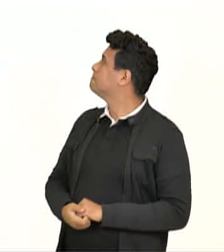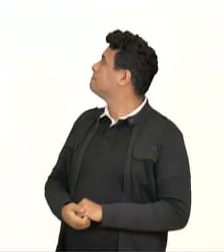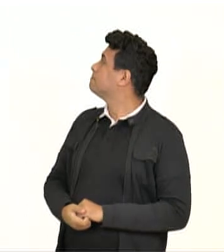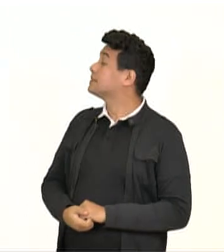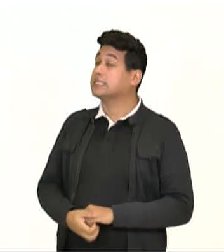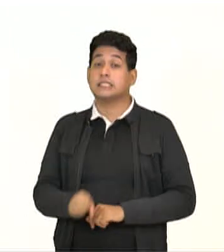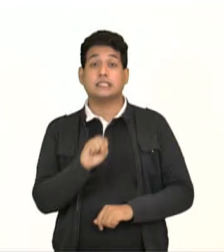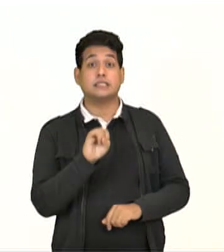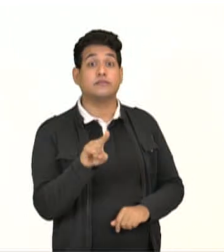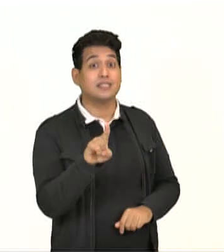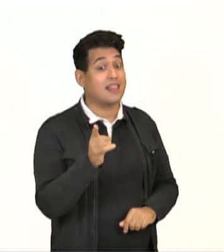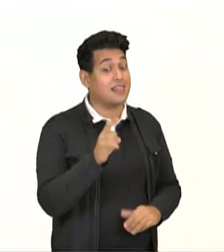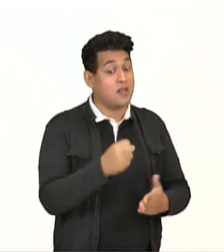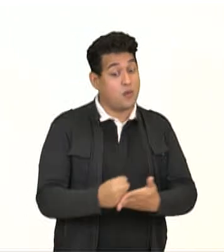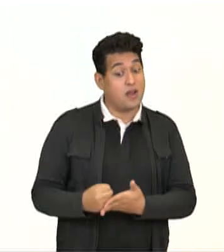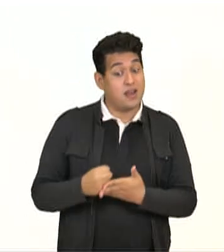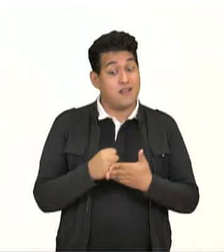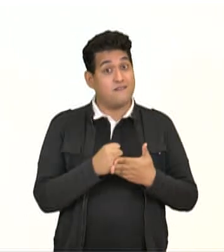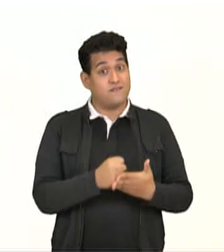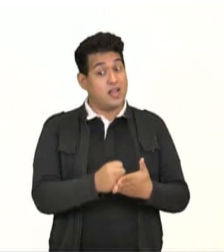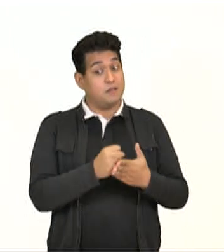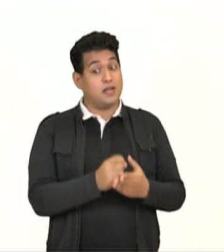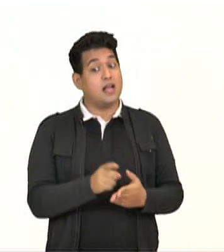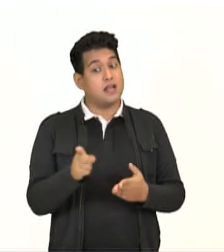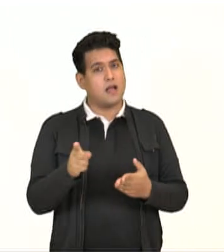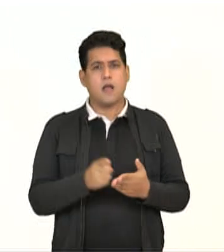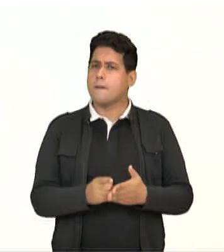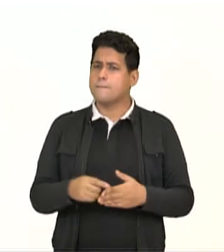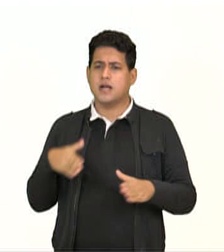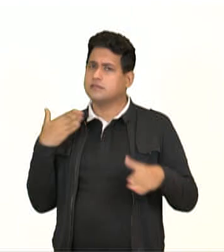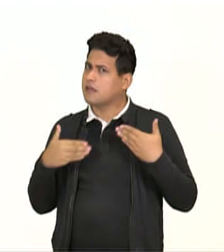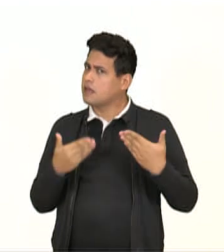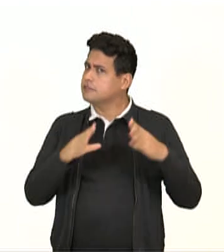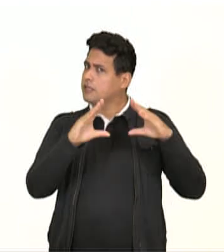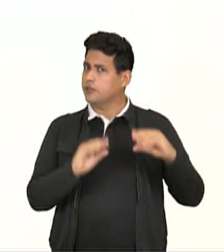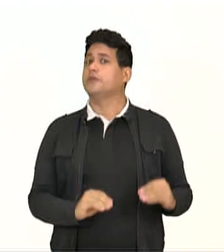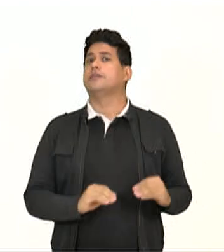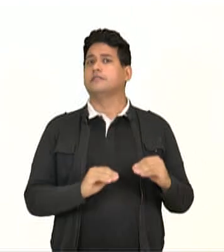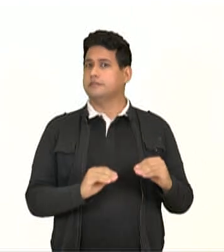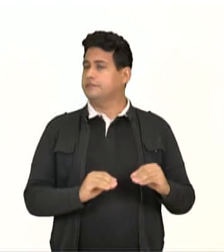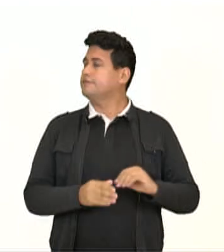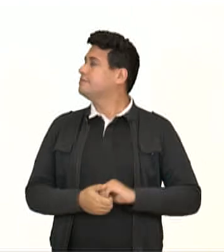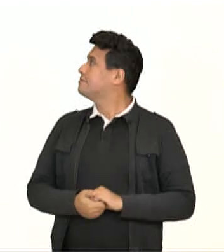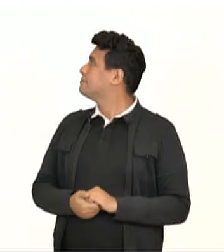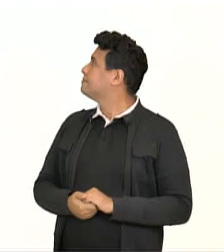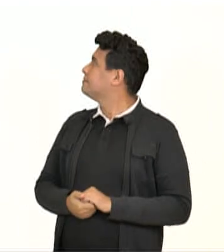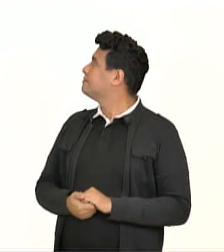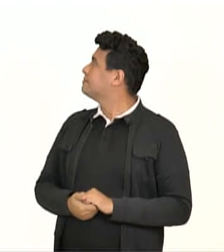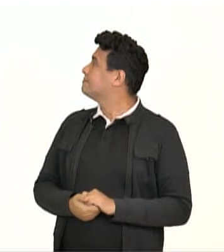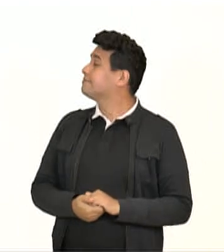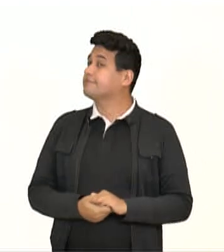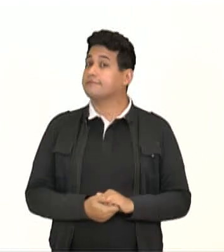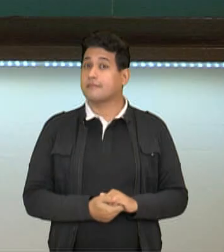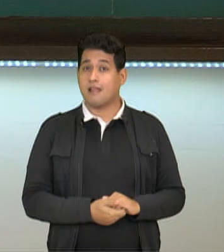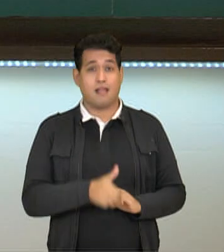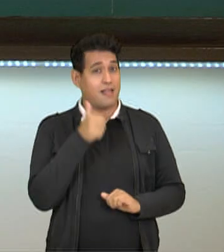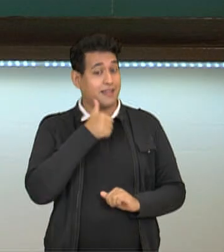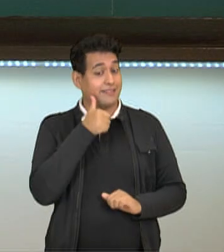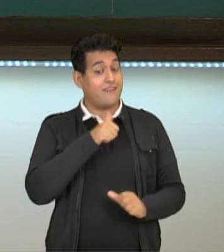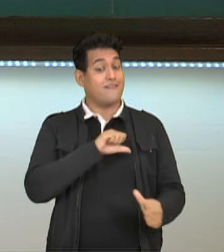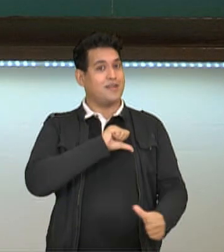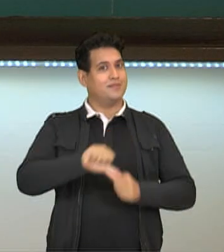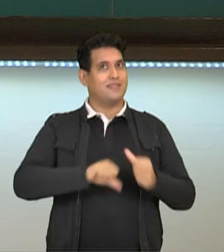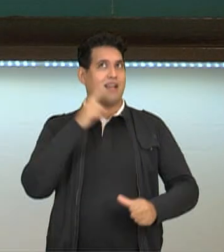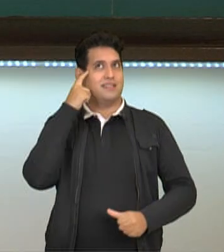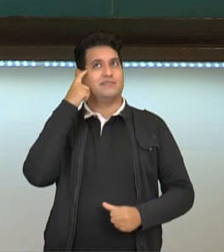se você não a levar para sair esta noite, tonight, she's gonna change her mind. Ela vai mudar